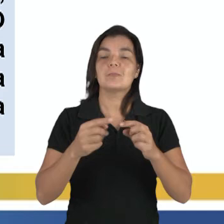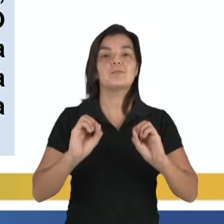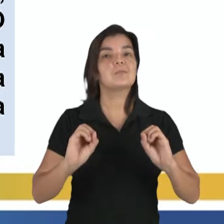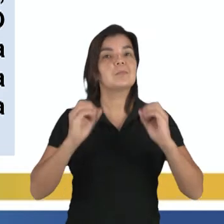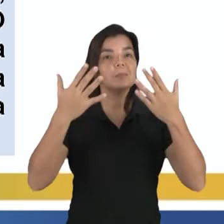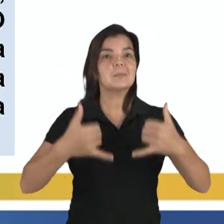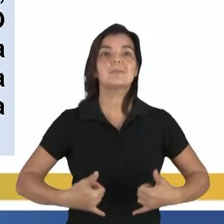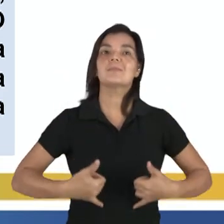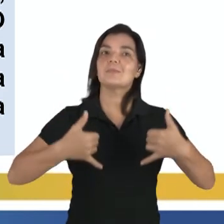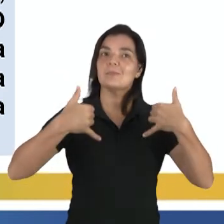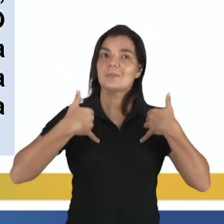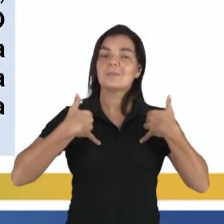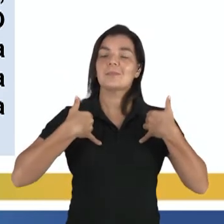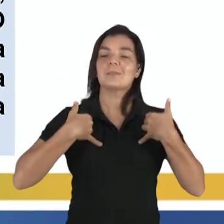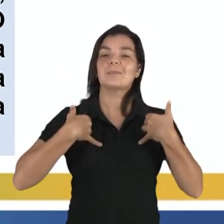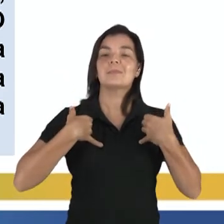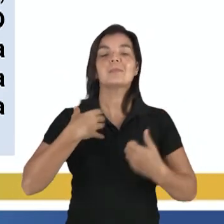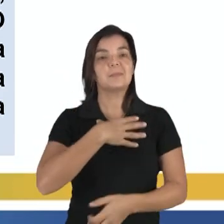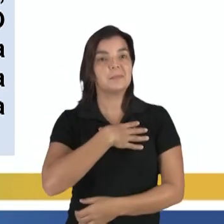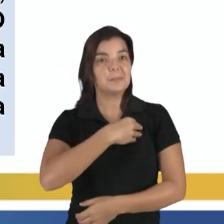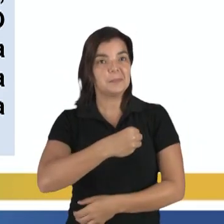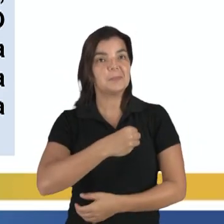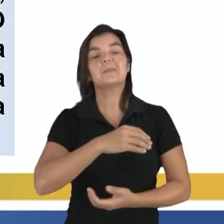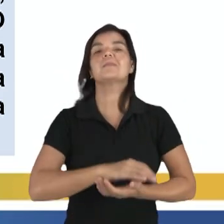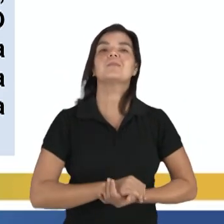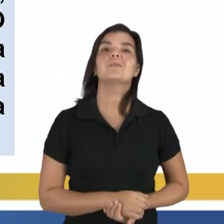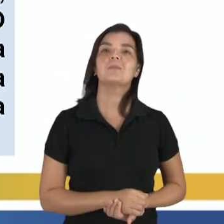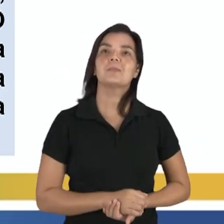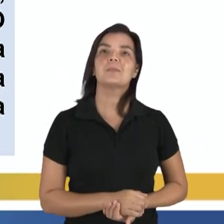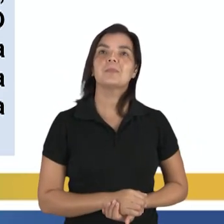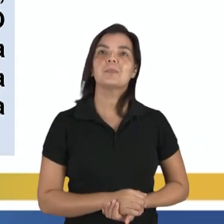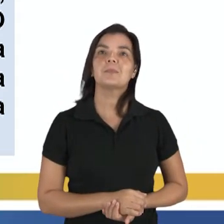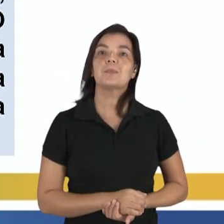mas sim uma comemoração de aniversário da pequena negrinha.